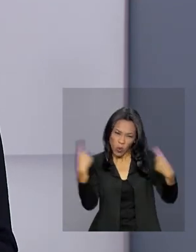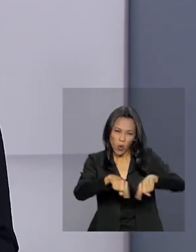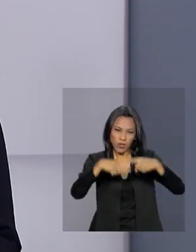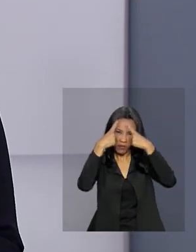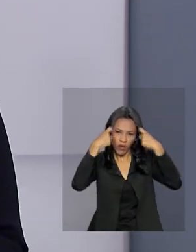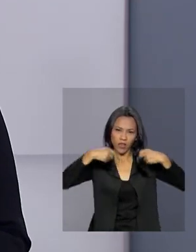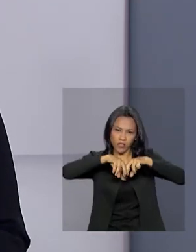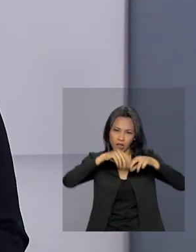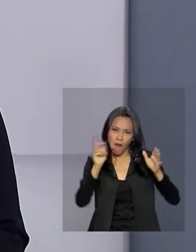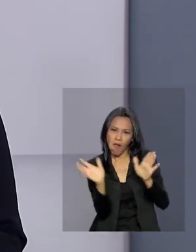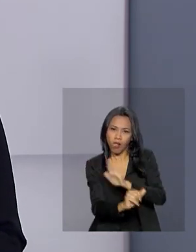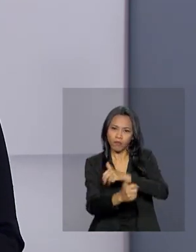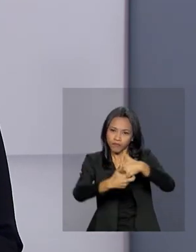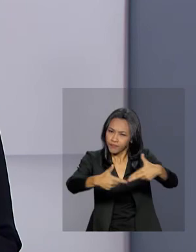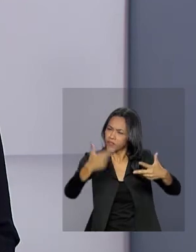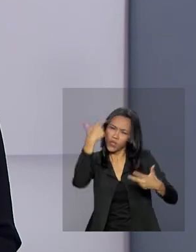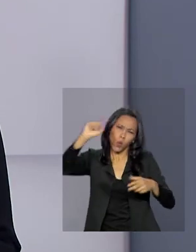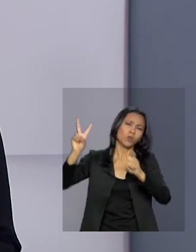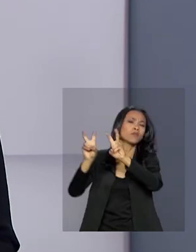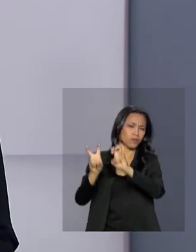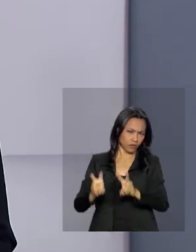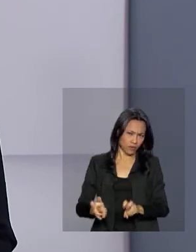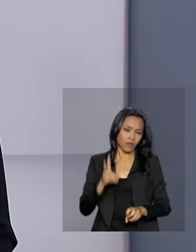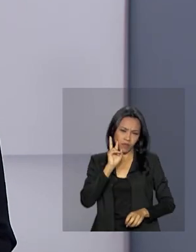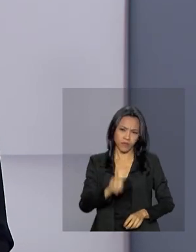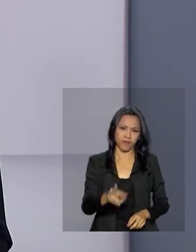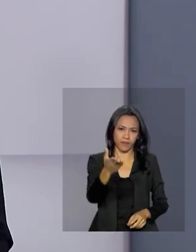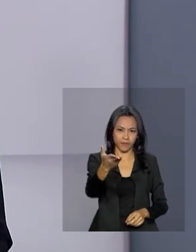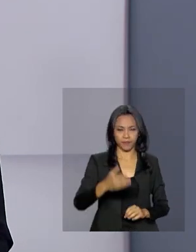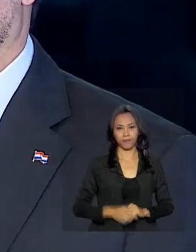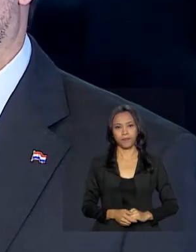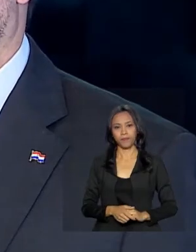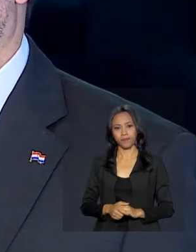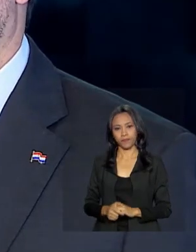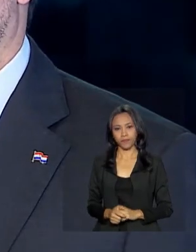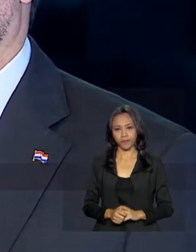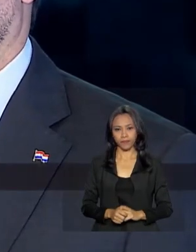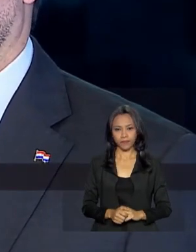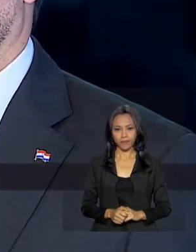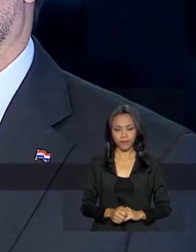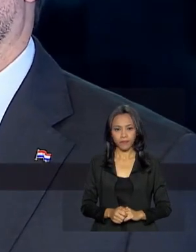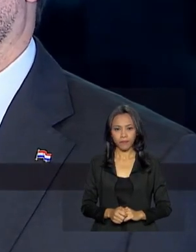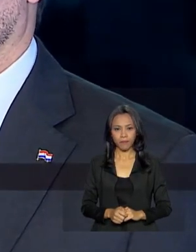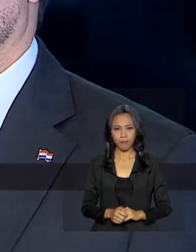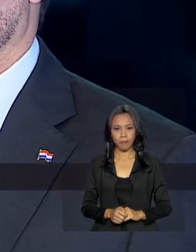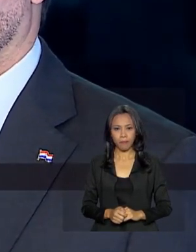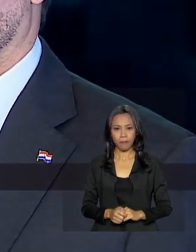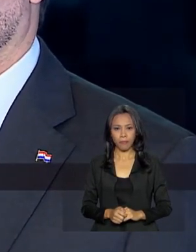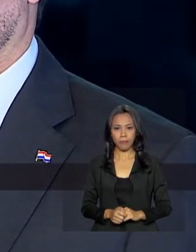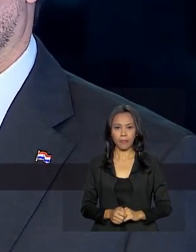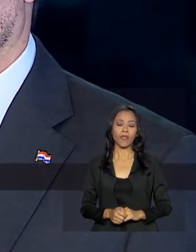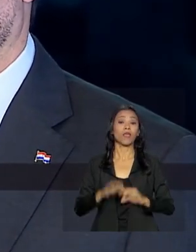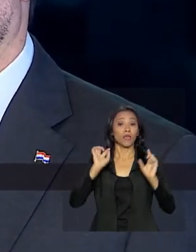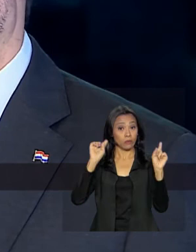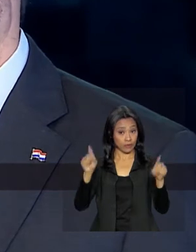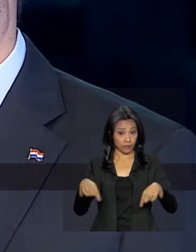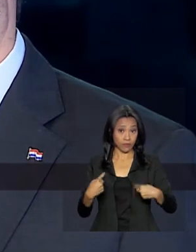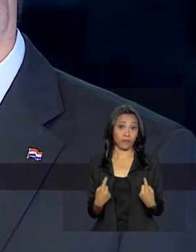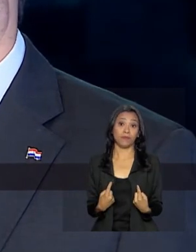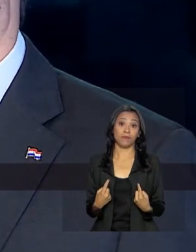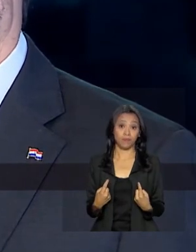nas fronteiras e outros assuntos. Vamos ver agora na entrevista. Para falar dos enormes desafios que